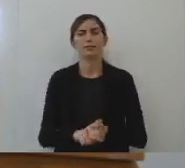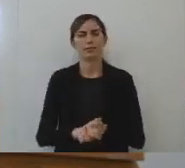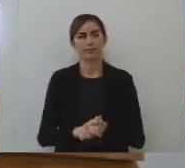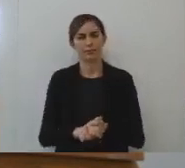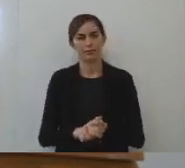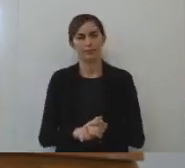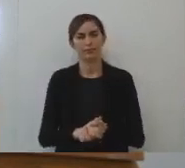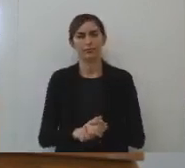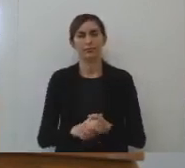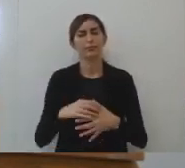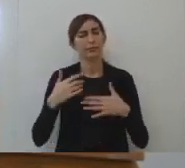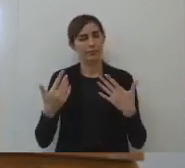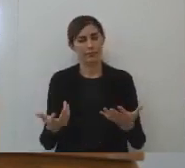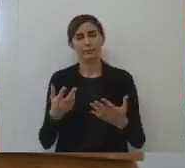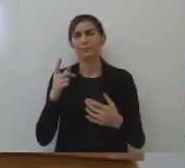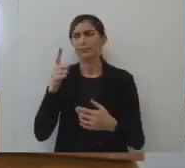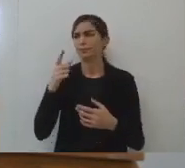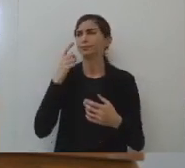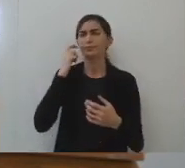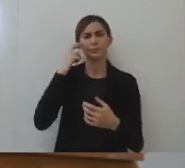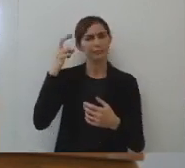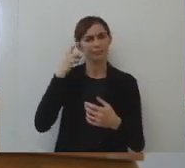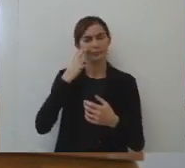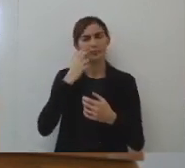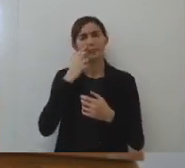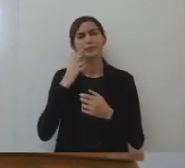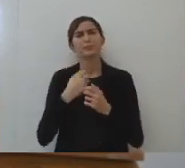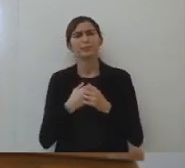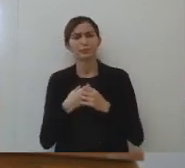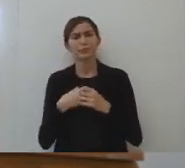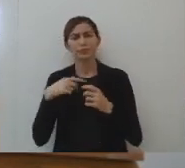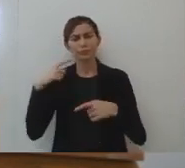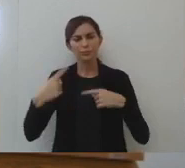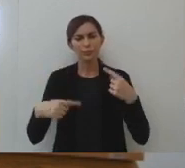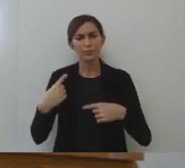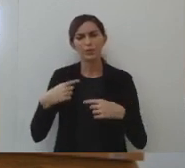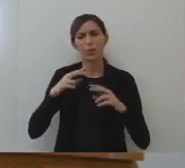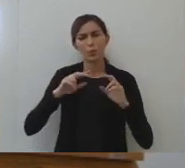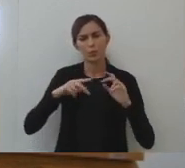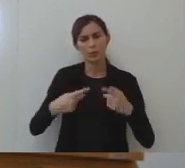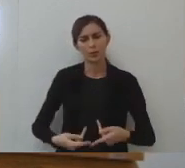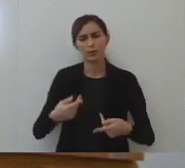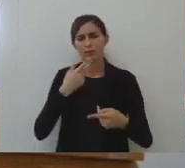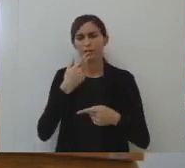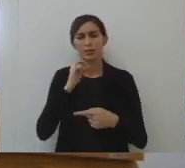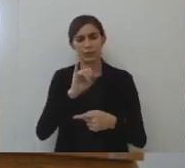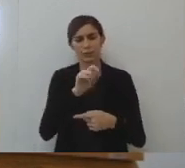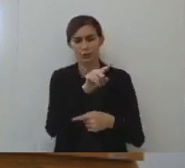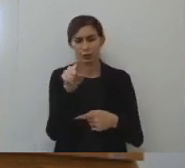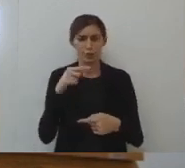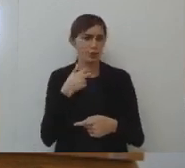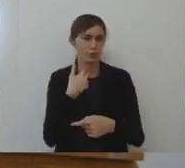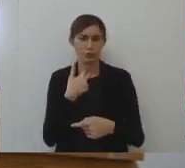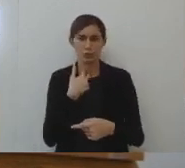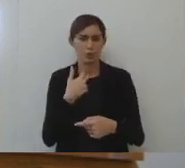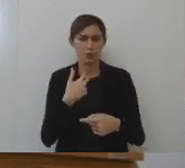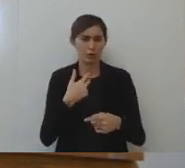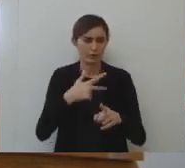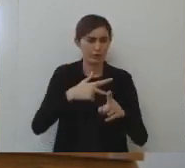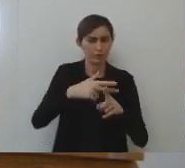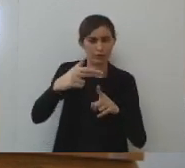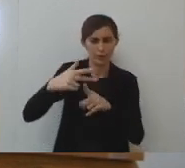Então, adotou a sabedoria cristalizada pelos políticos humanos que diz: se você não pode